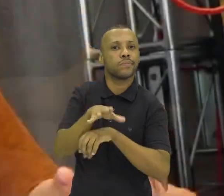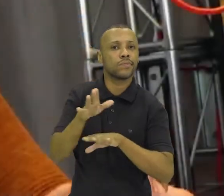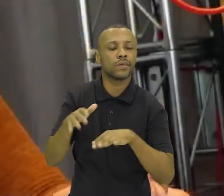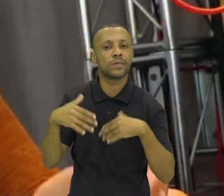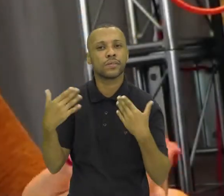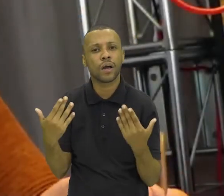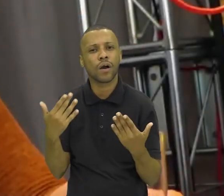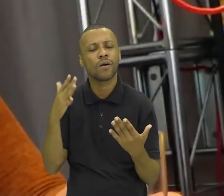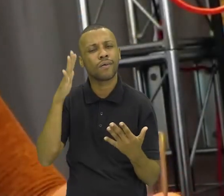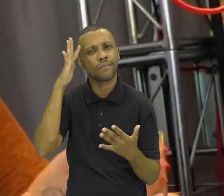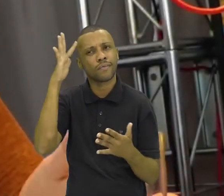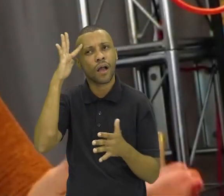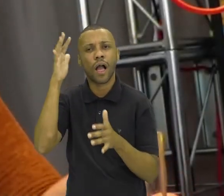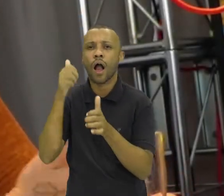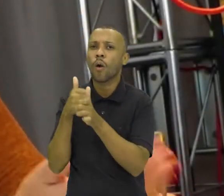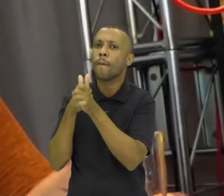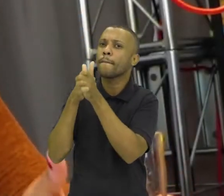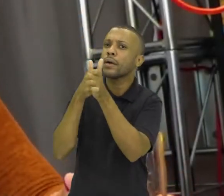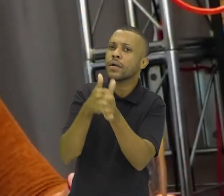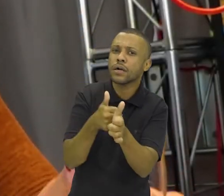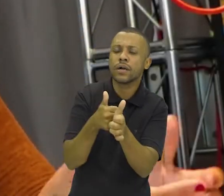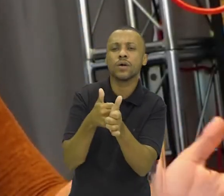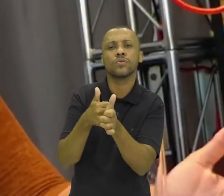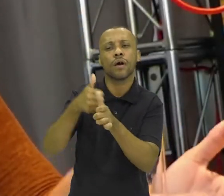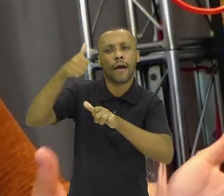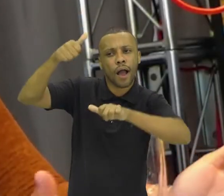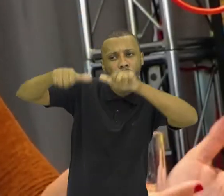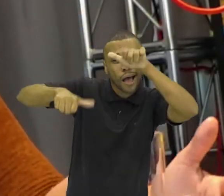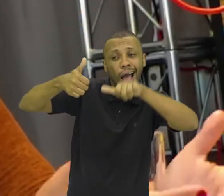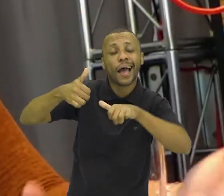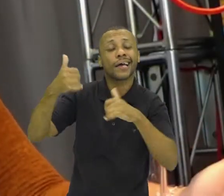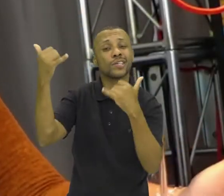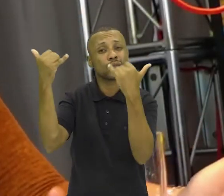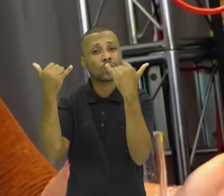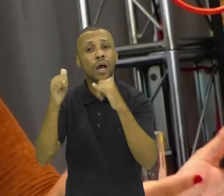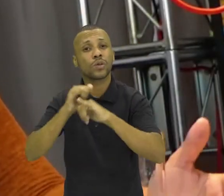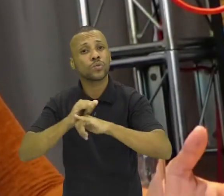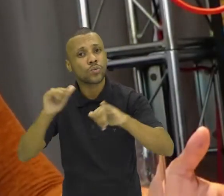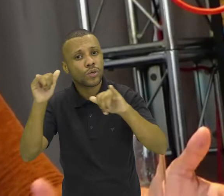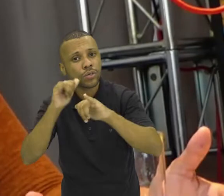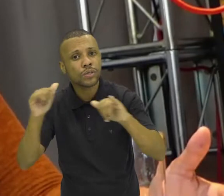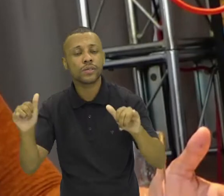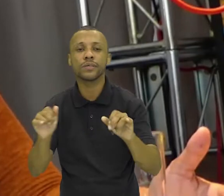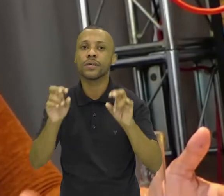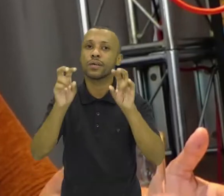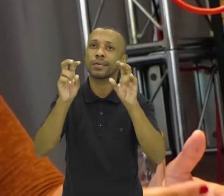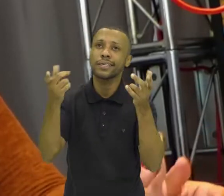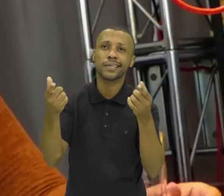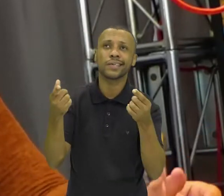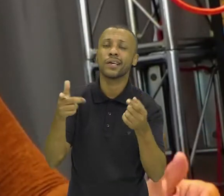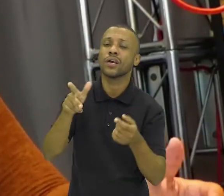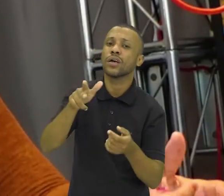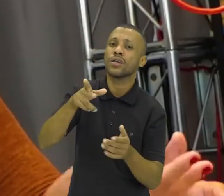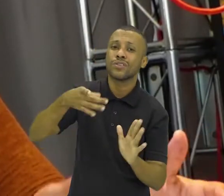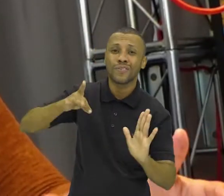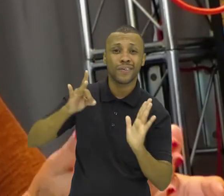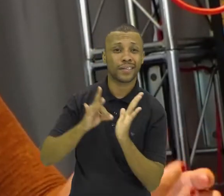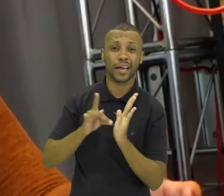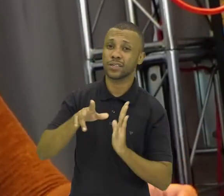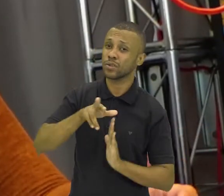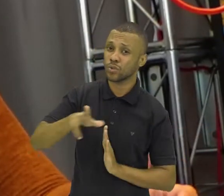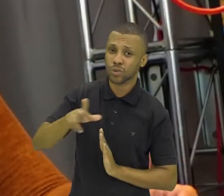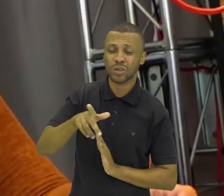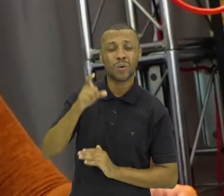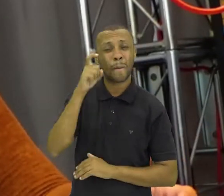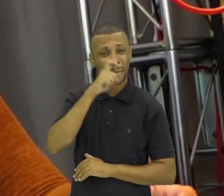né? E as pessoas ficam ali acompanhando e perdendo tempo com notícias e informações que não são reais,